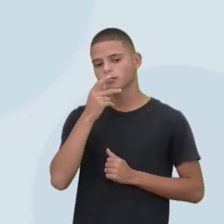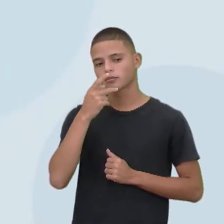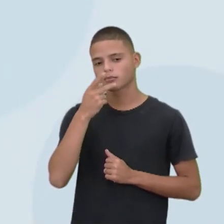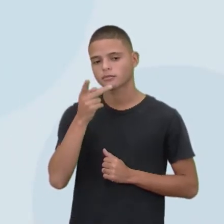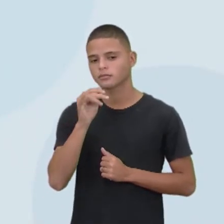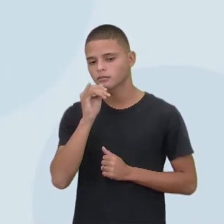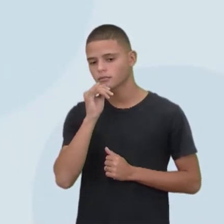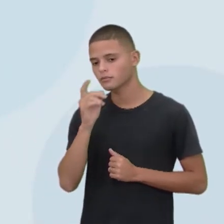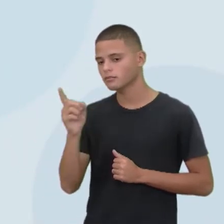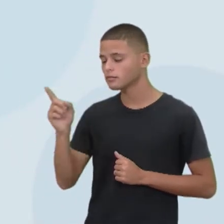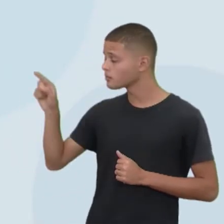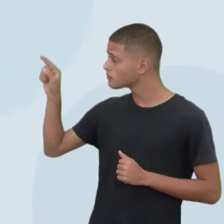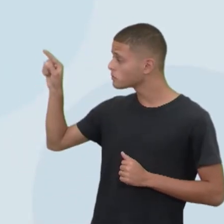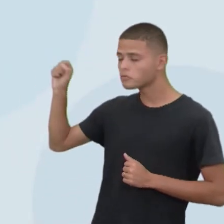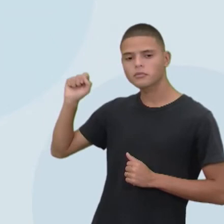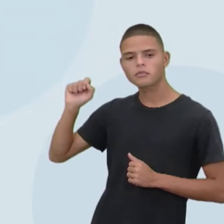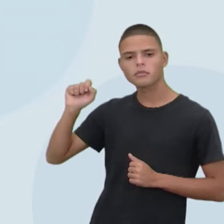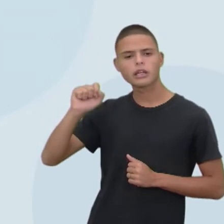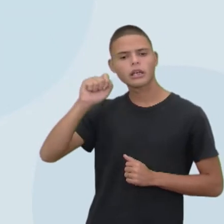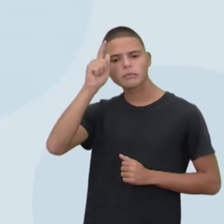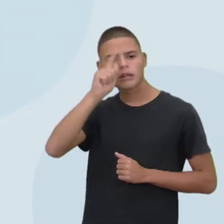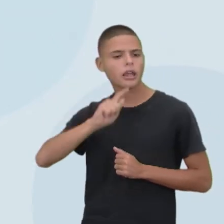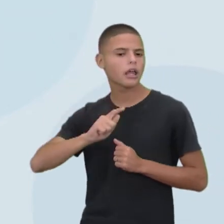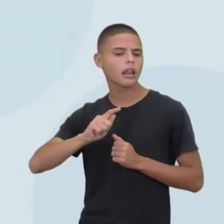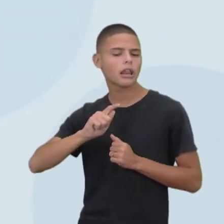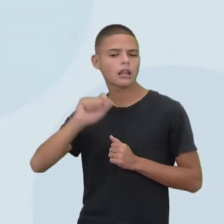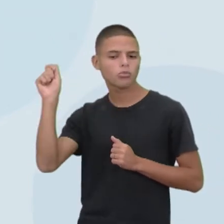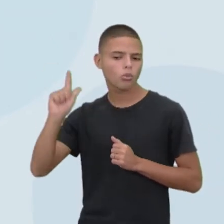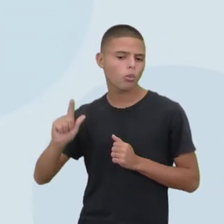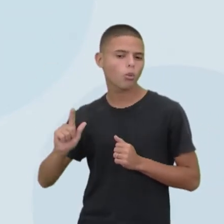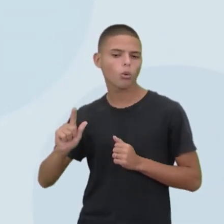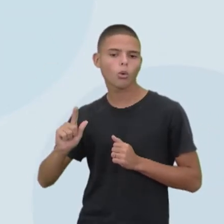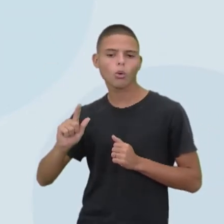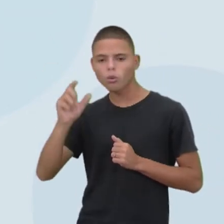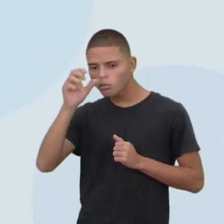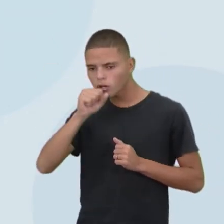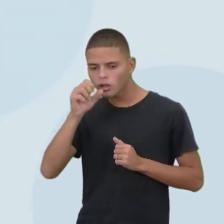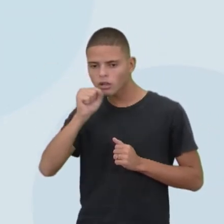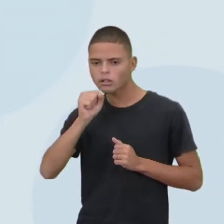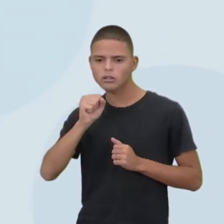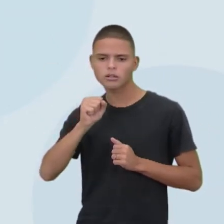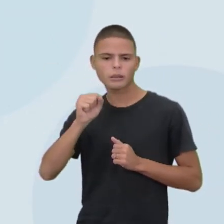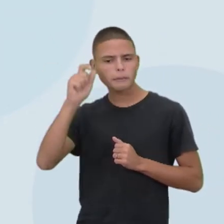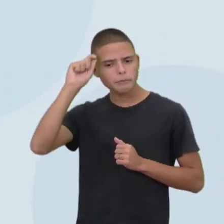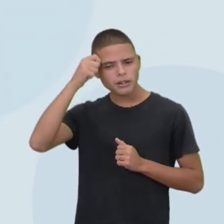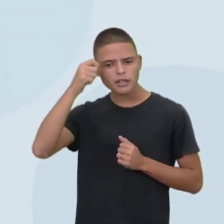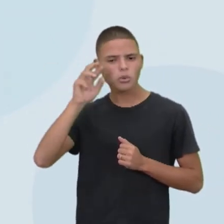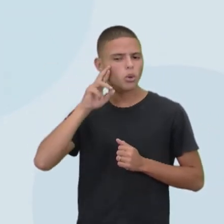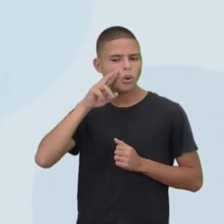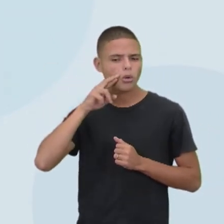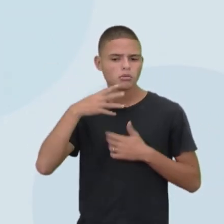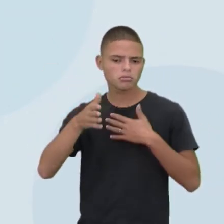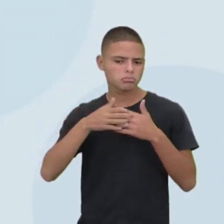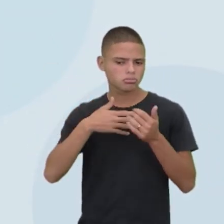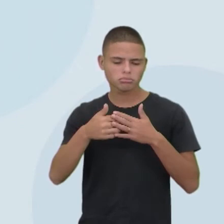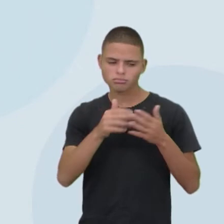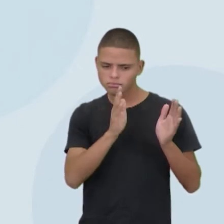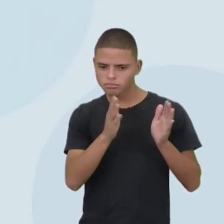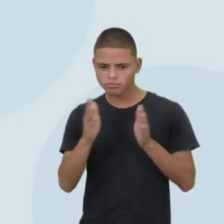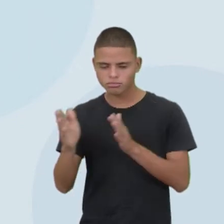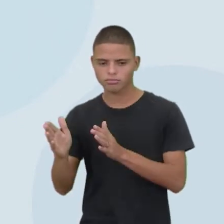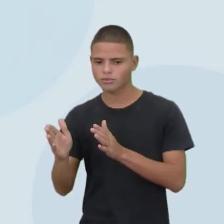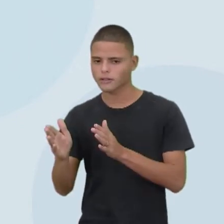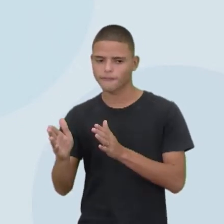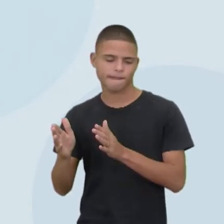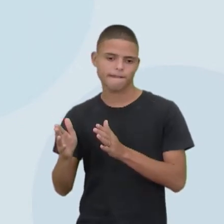né? Amarelo, azul, branco, laranja e tal. Veja que a ordem aí não importa. Ok? Não importa em nada. Então ela é